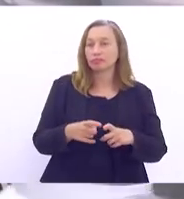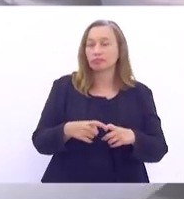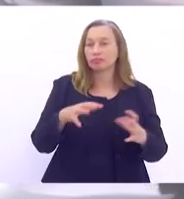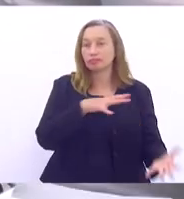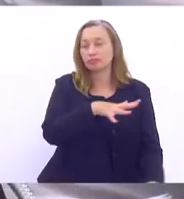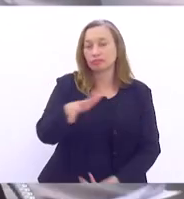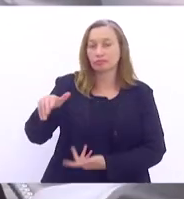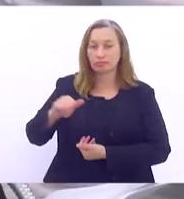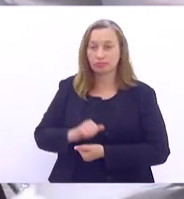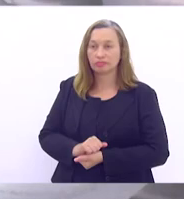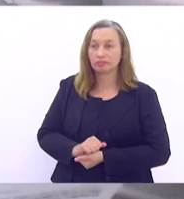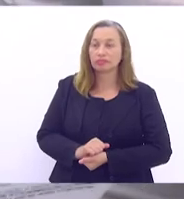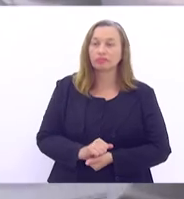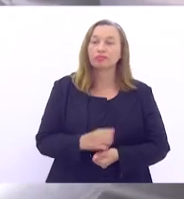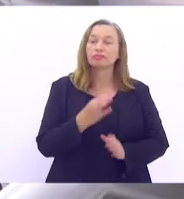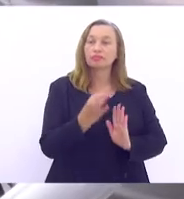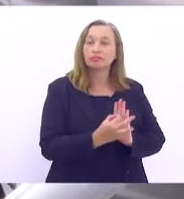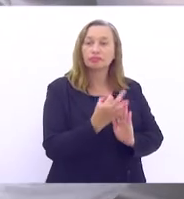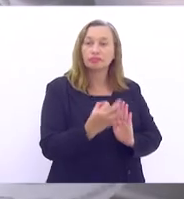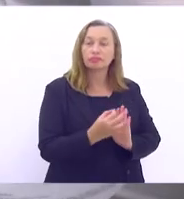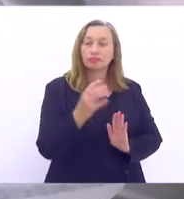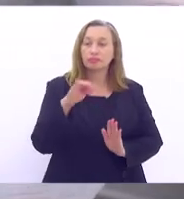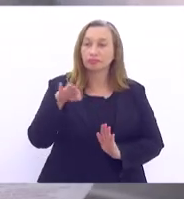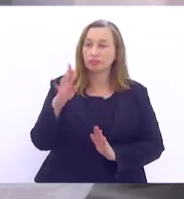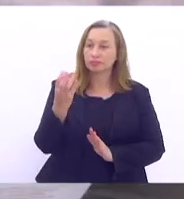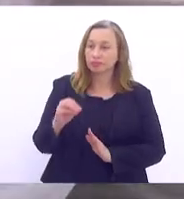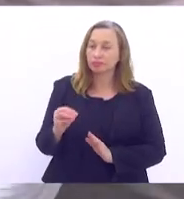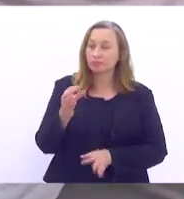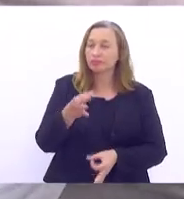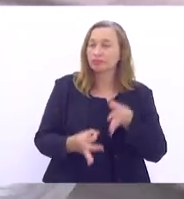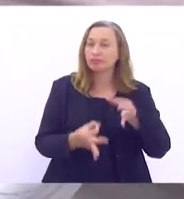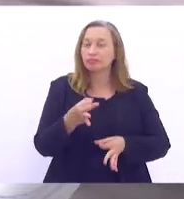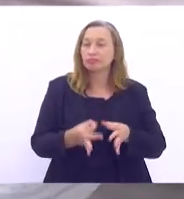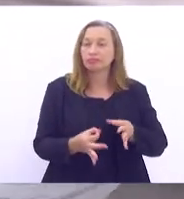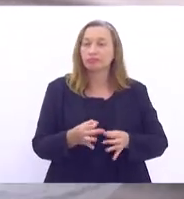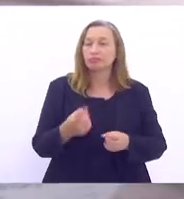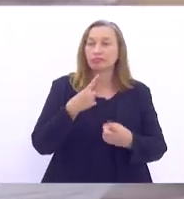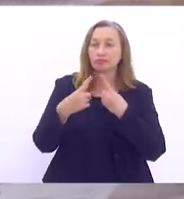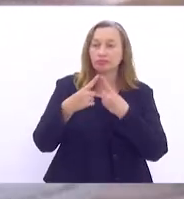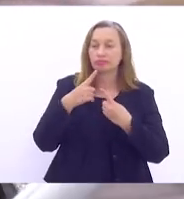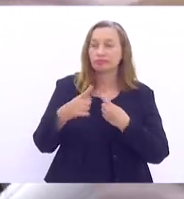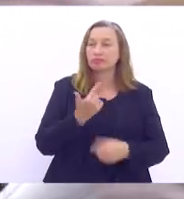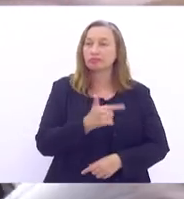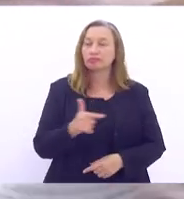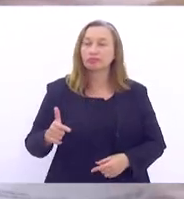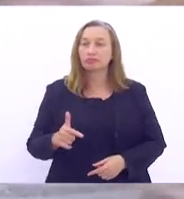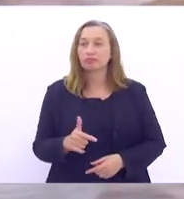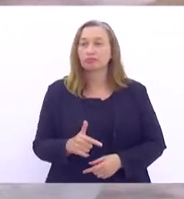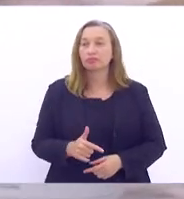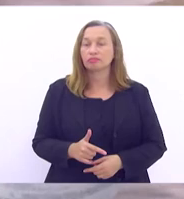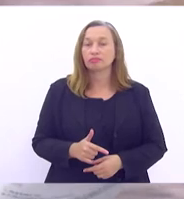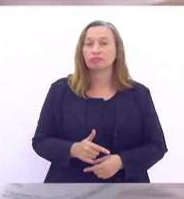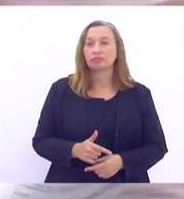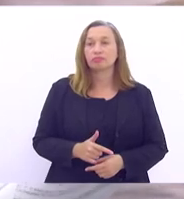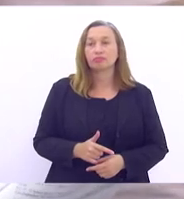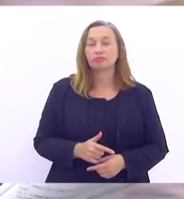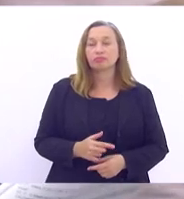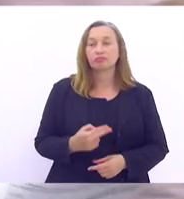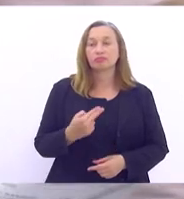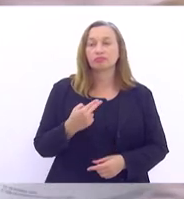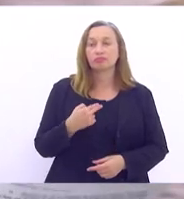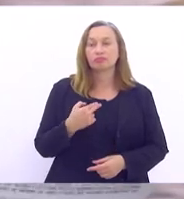Internacional. O parecer do deputado Filipinho Raves foi pela juridicidade. Em discussão. Não pode ir na Vila Sernambetiba,